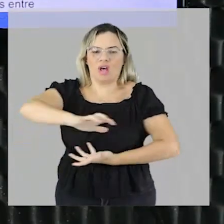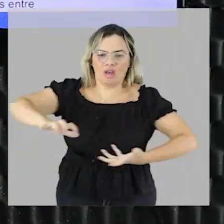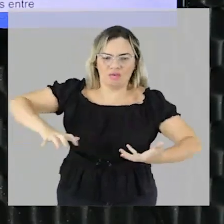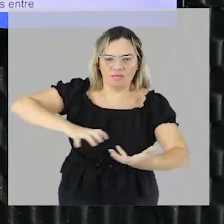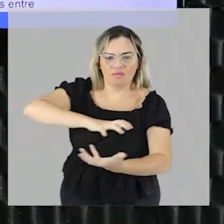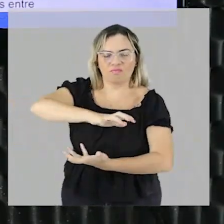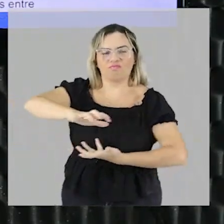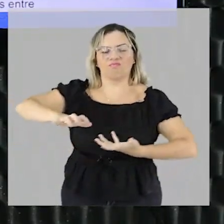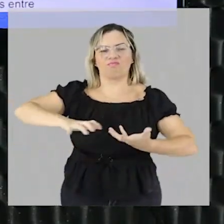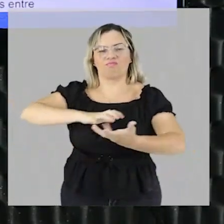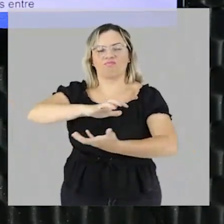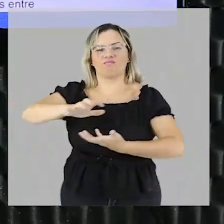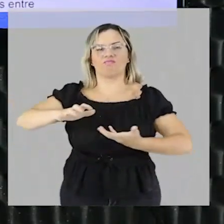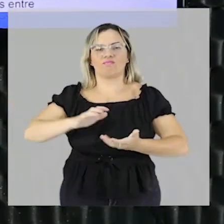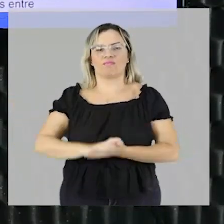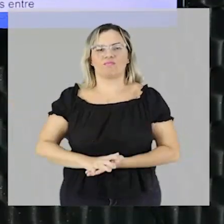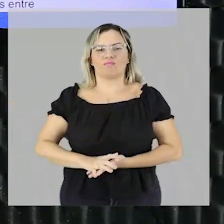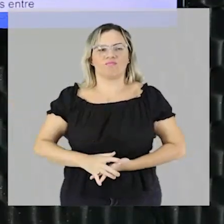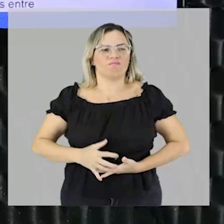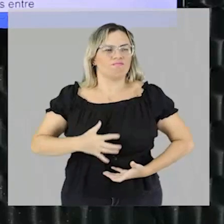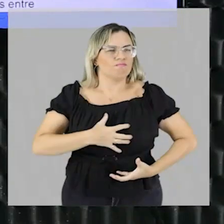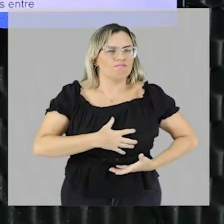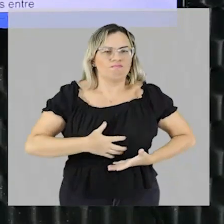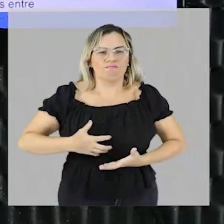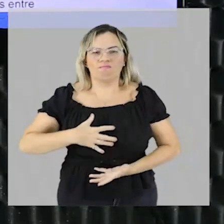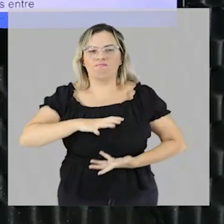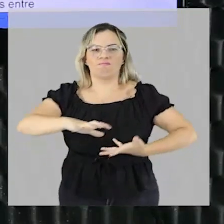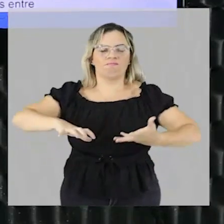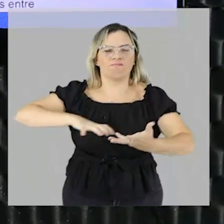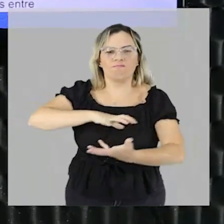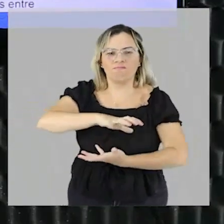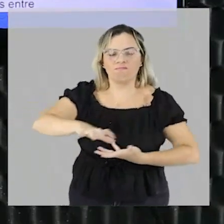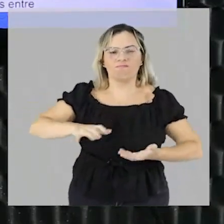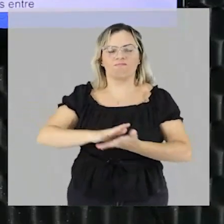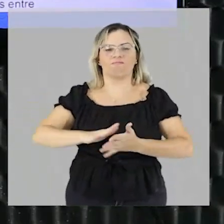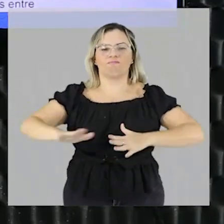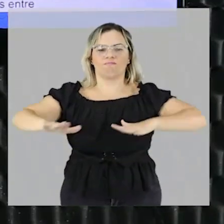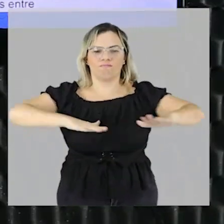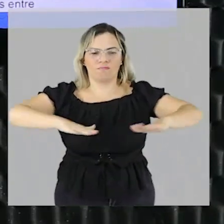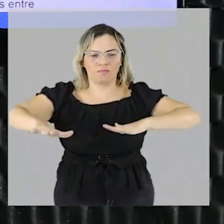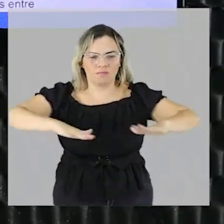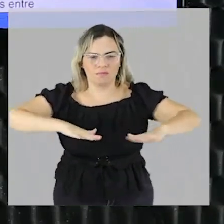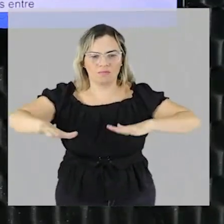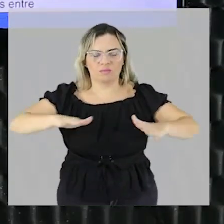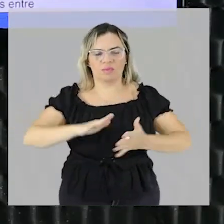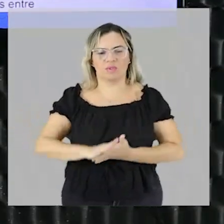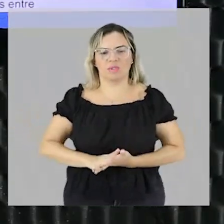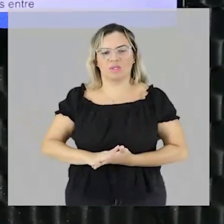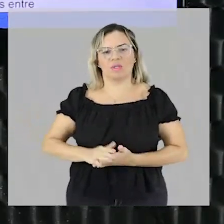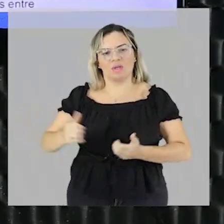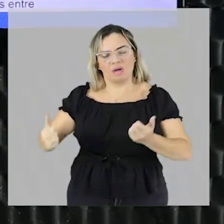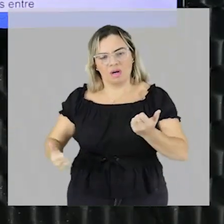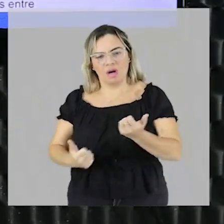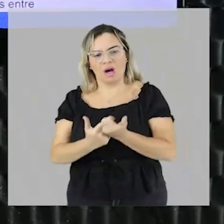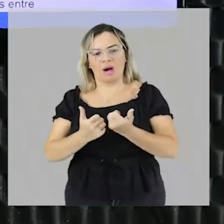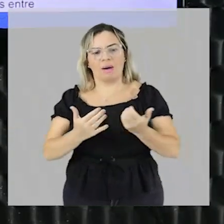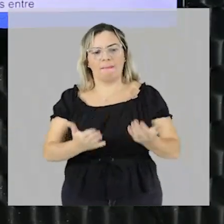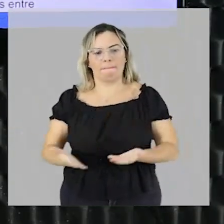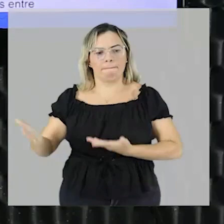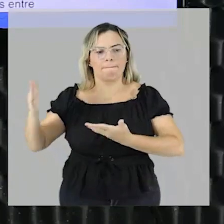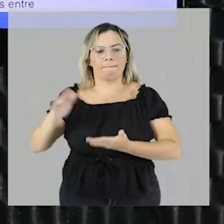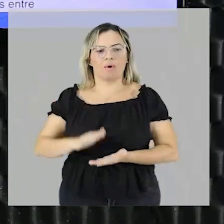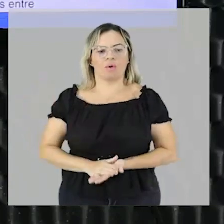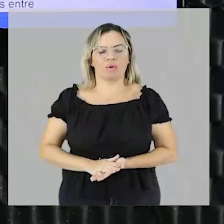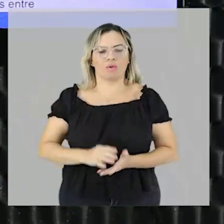movimento ele gerou uma comoção no Brasil. Então, uma narrativa que defende o movimento, mostrando